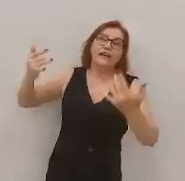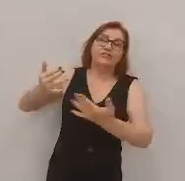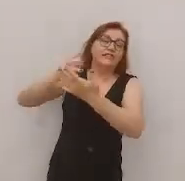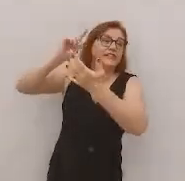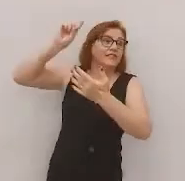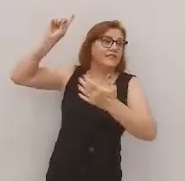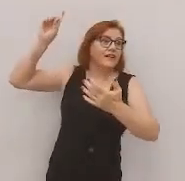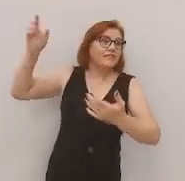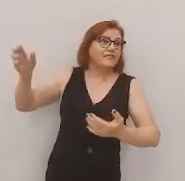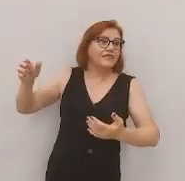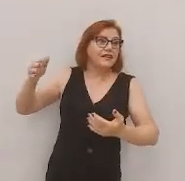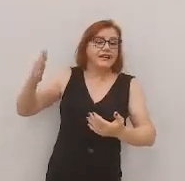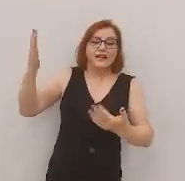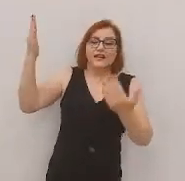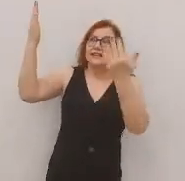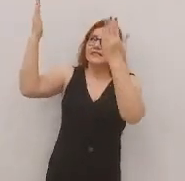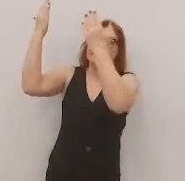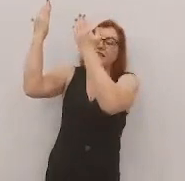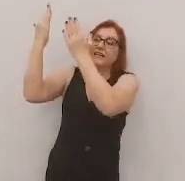glória de Deus na